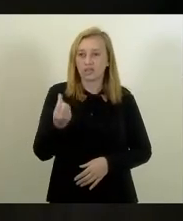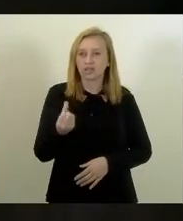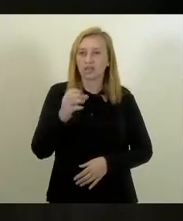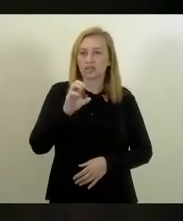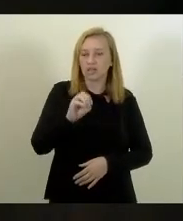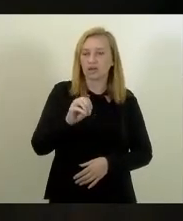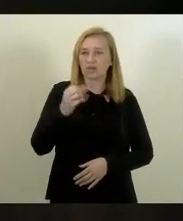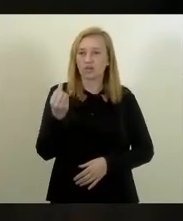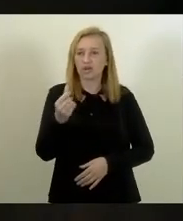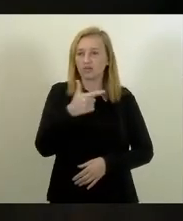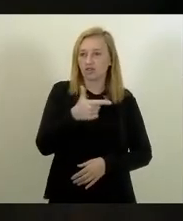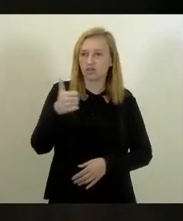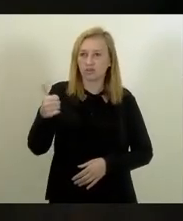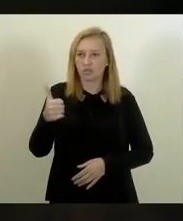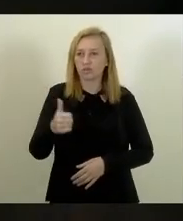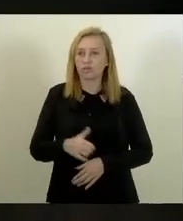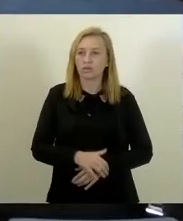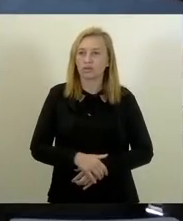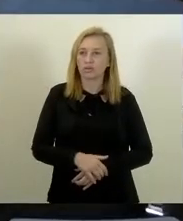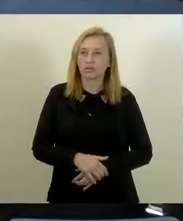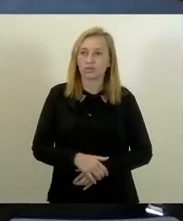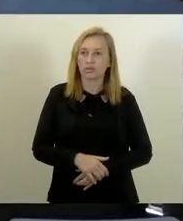21.